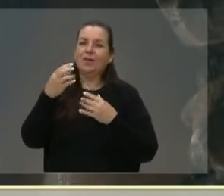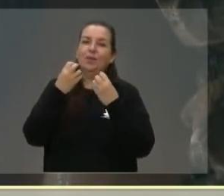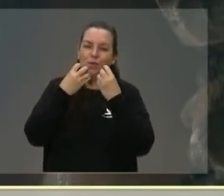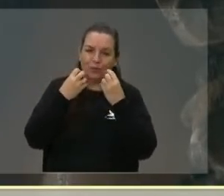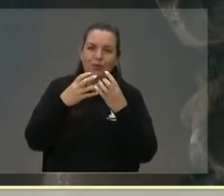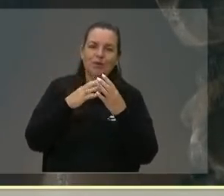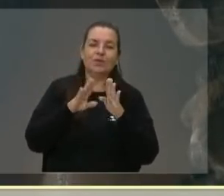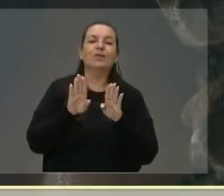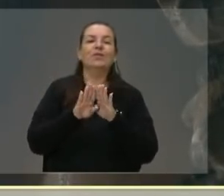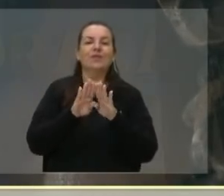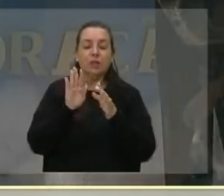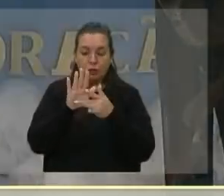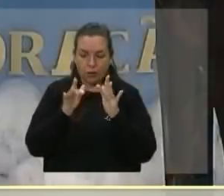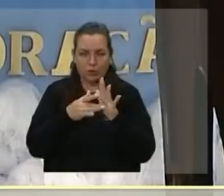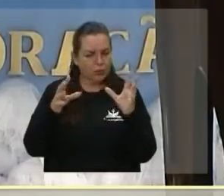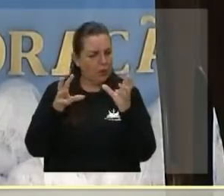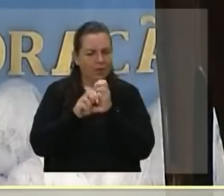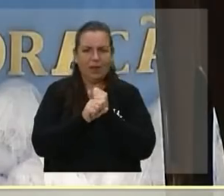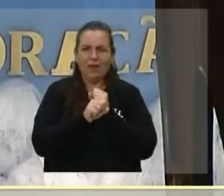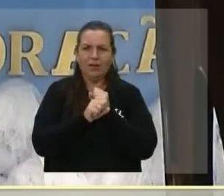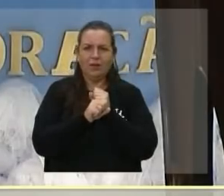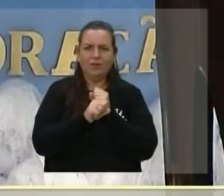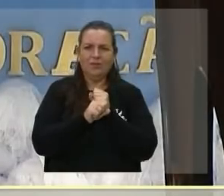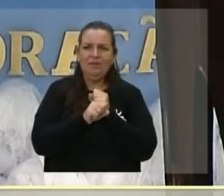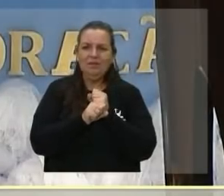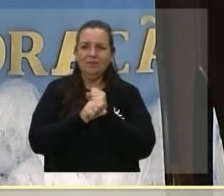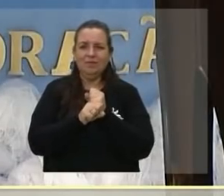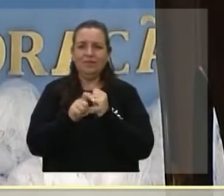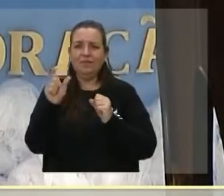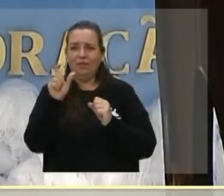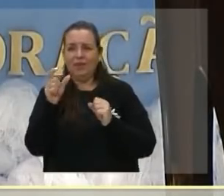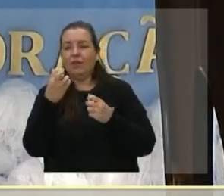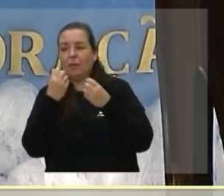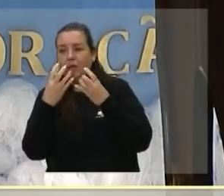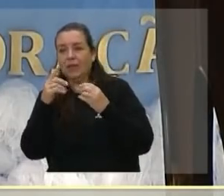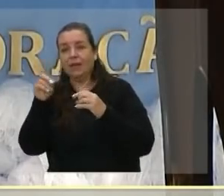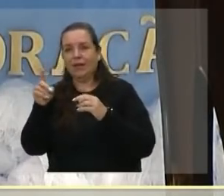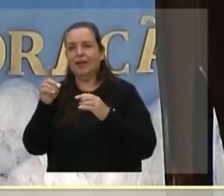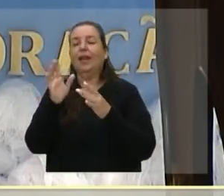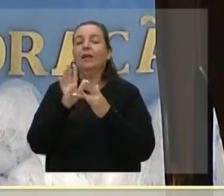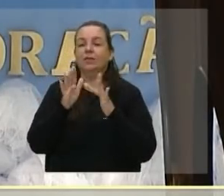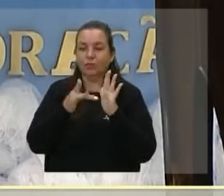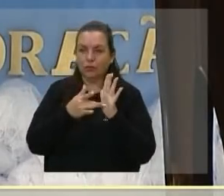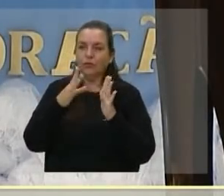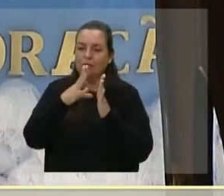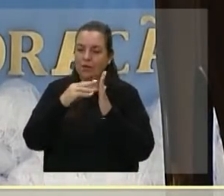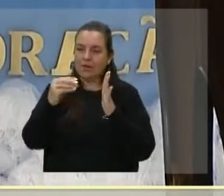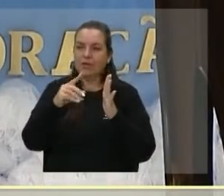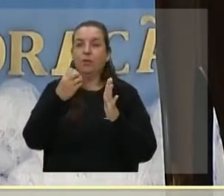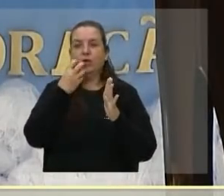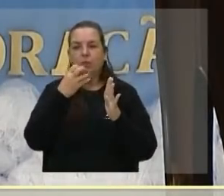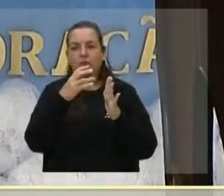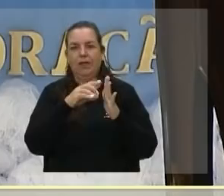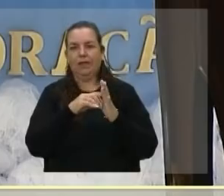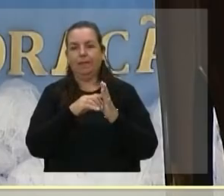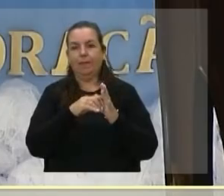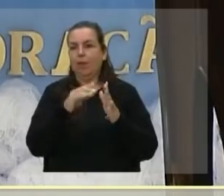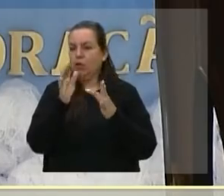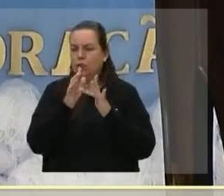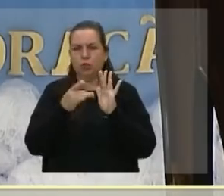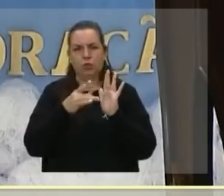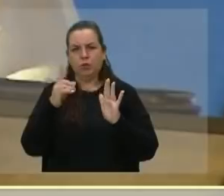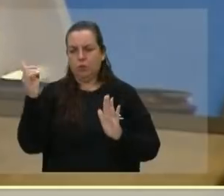bondoso a totalidade da palavra e quer saber como eu não vim para